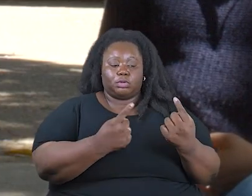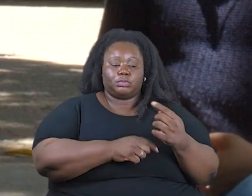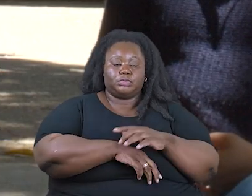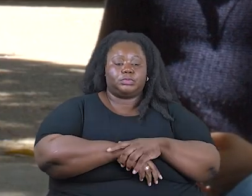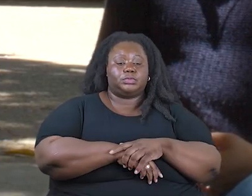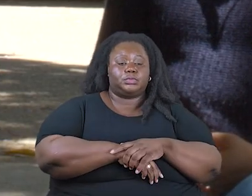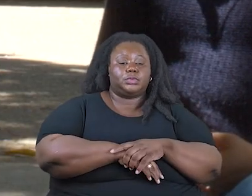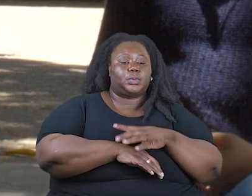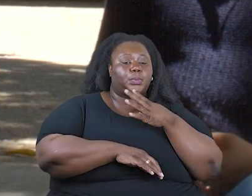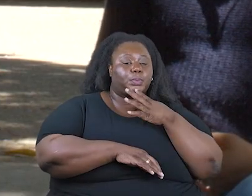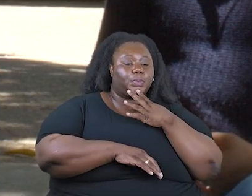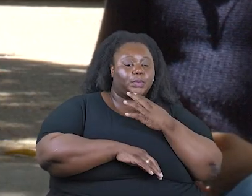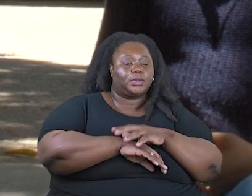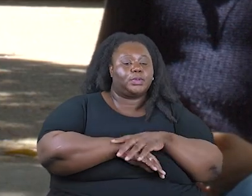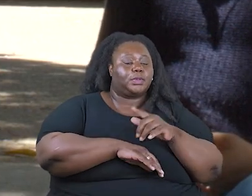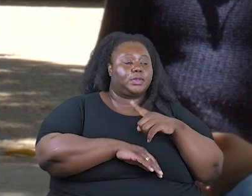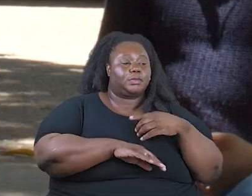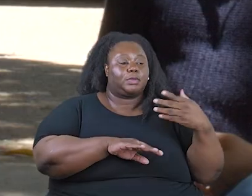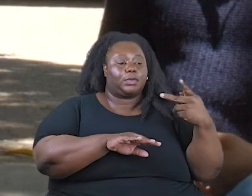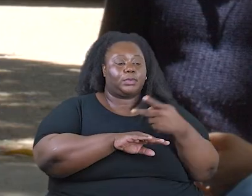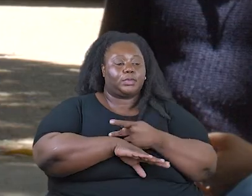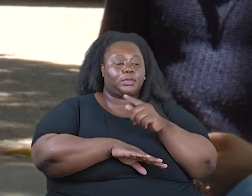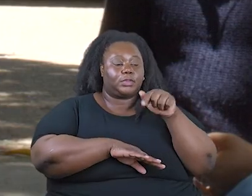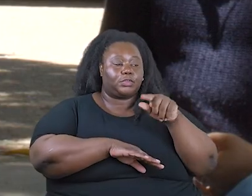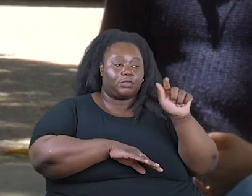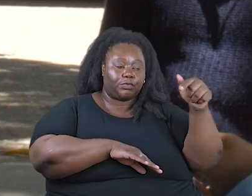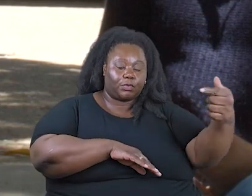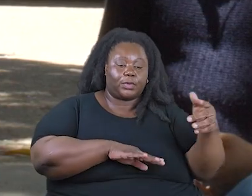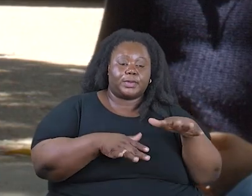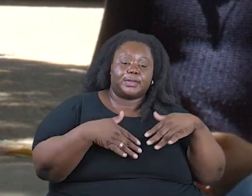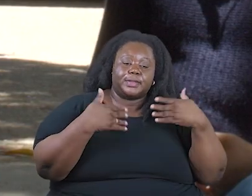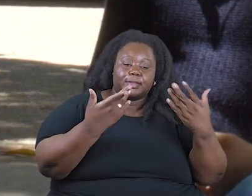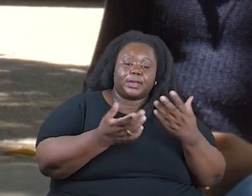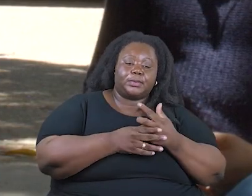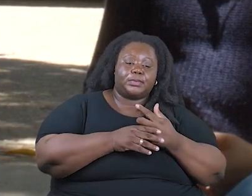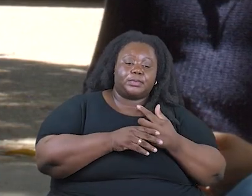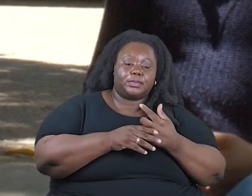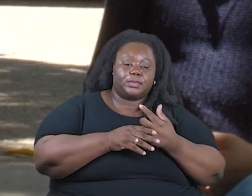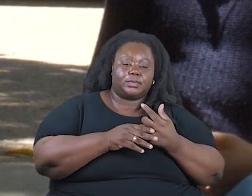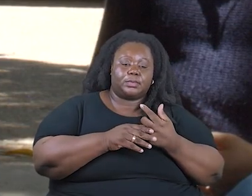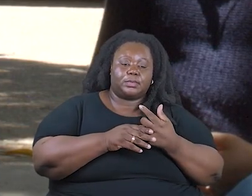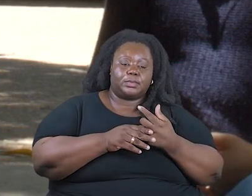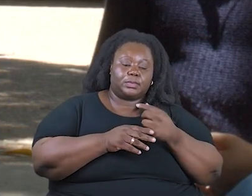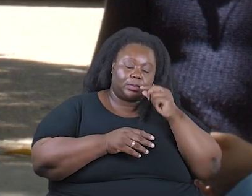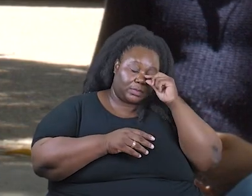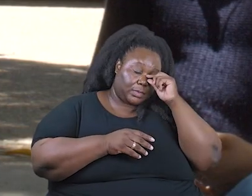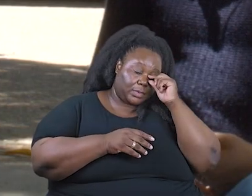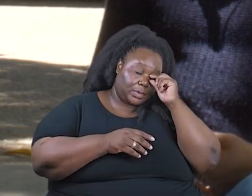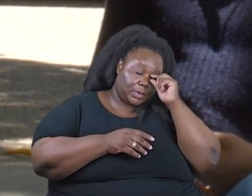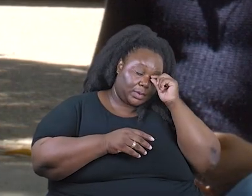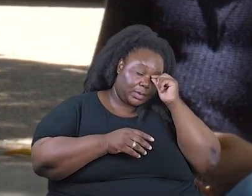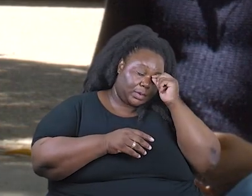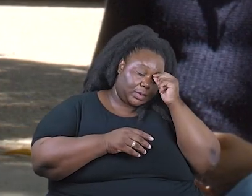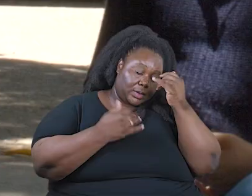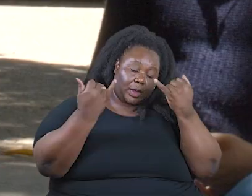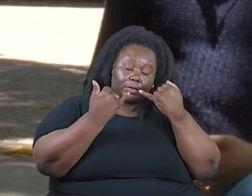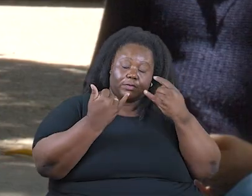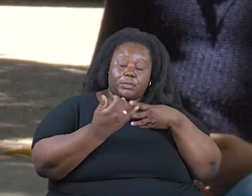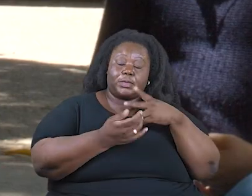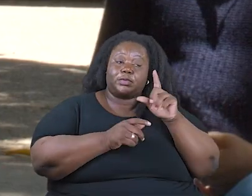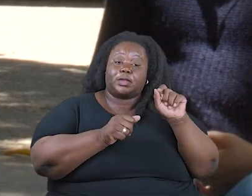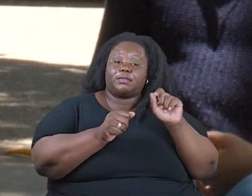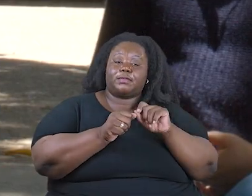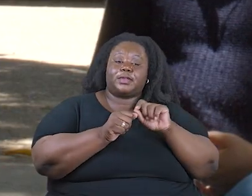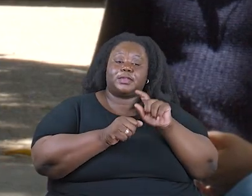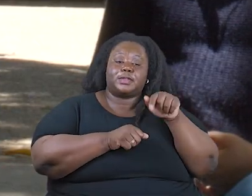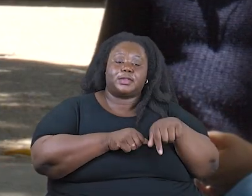outro conhecido que vinha de fora. Então, a notícia sobre o que está sendo feito aqui